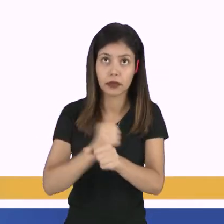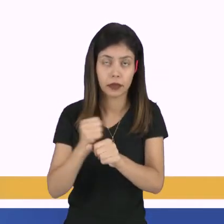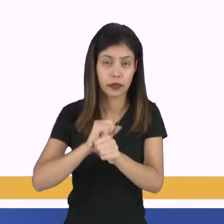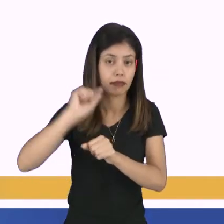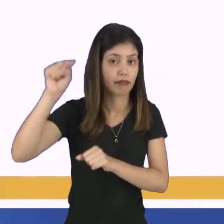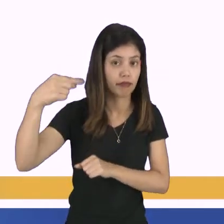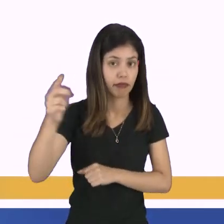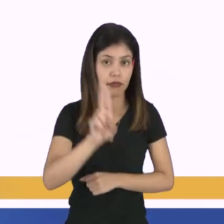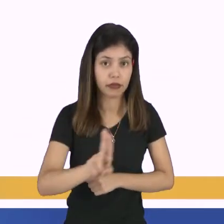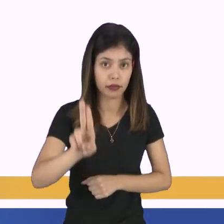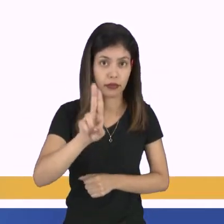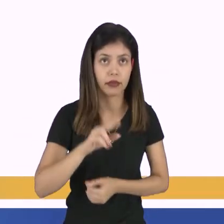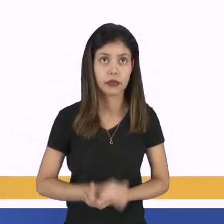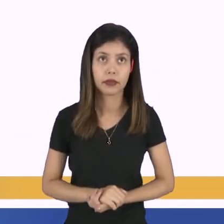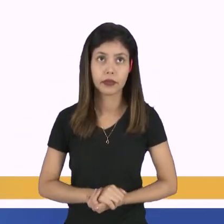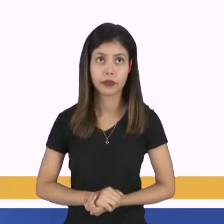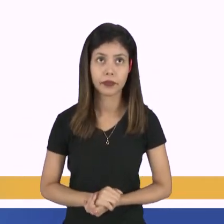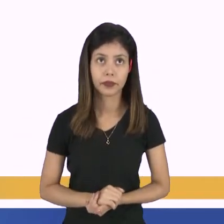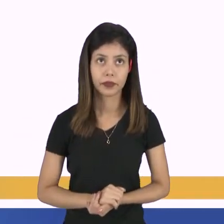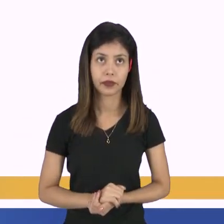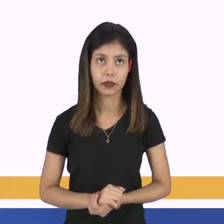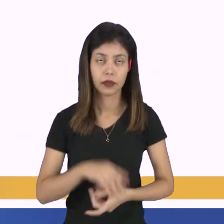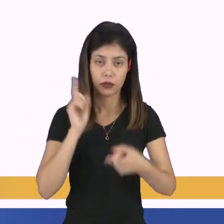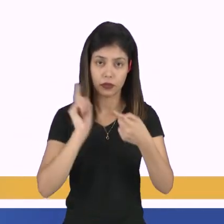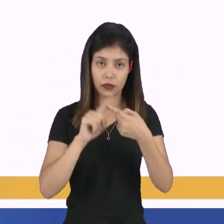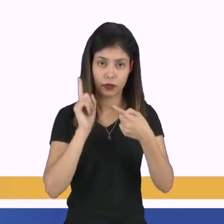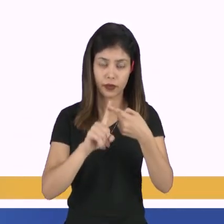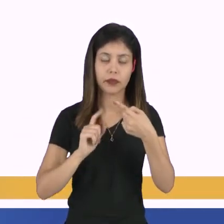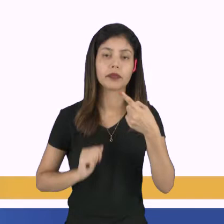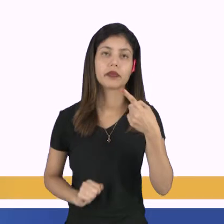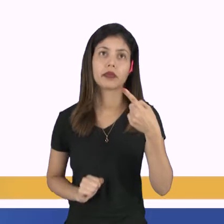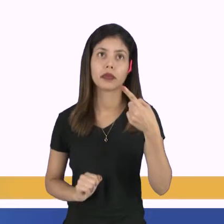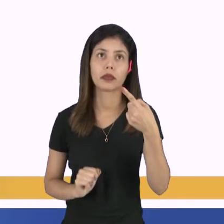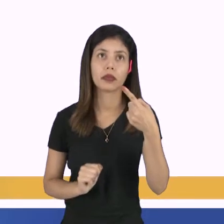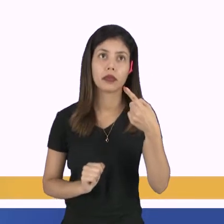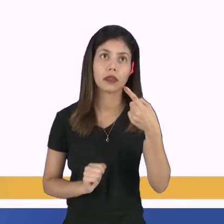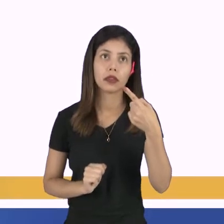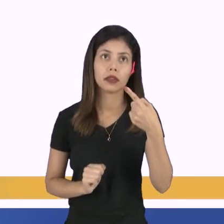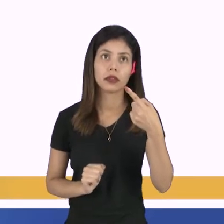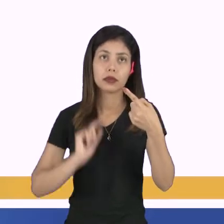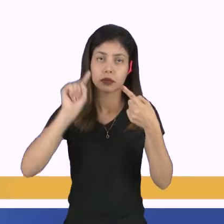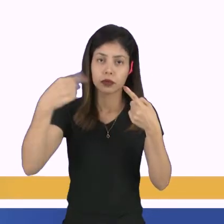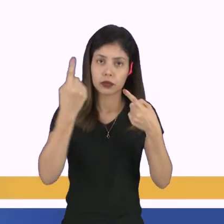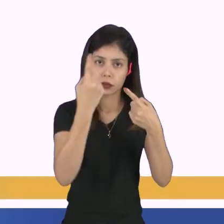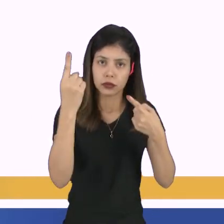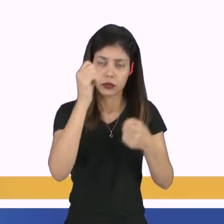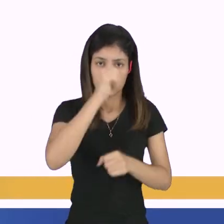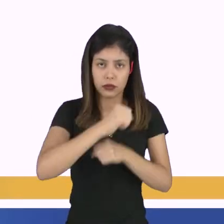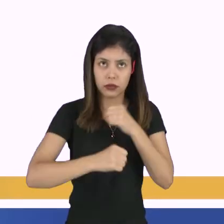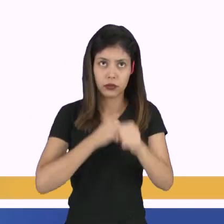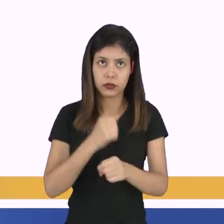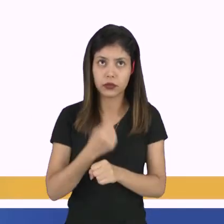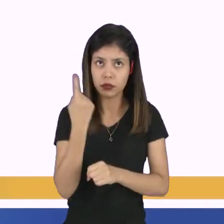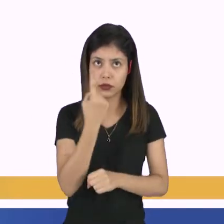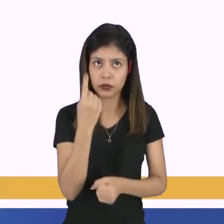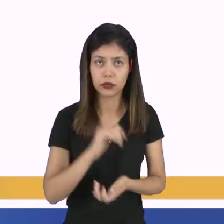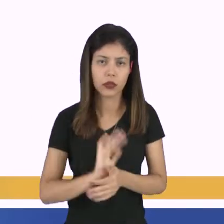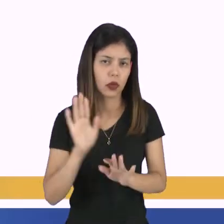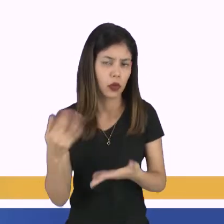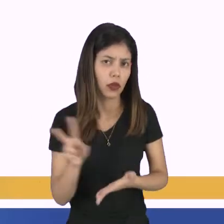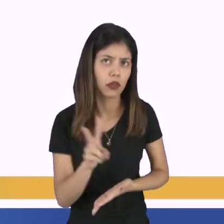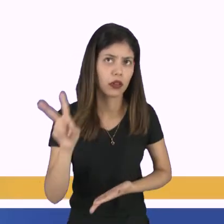após a aquisição dele. Vamos pensar com números primeiro. Após um ano de uso, qual vai ser o valor do